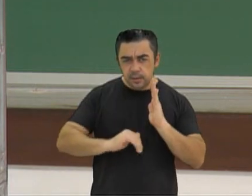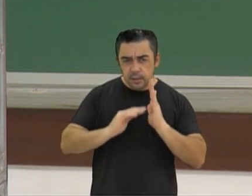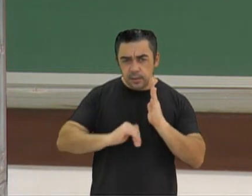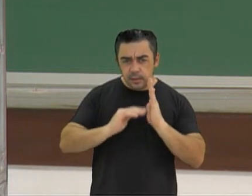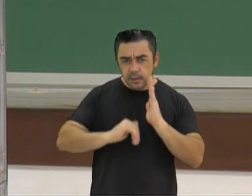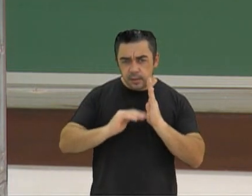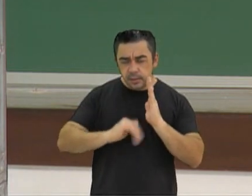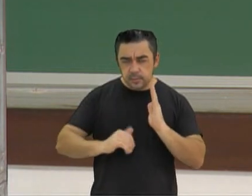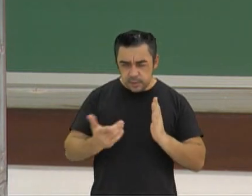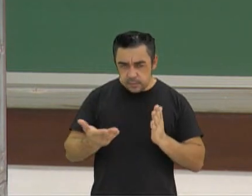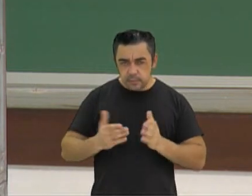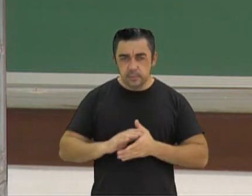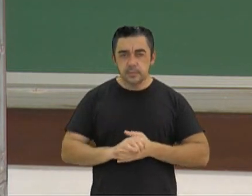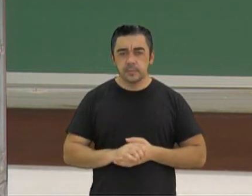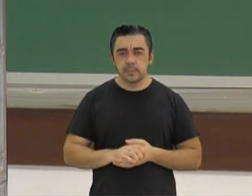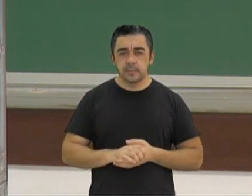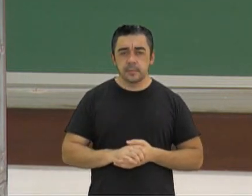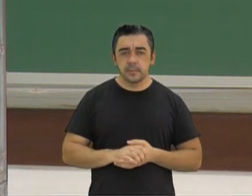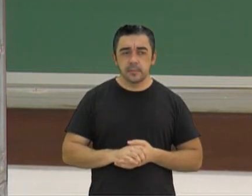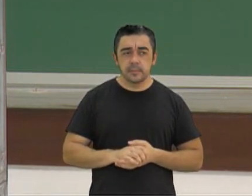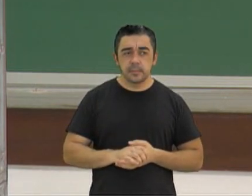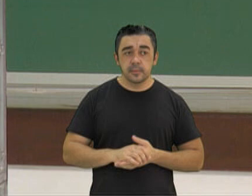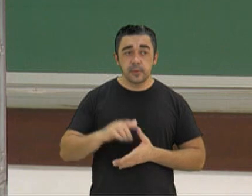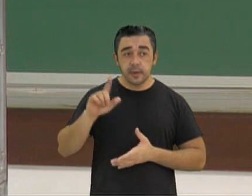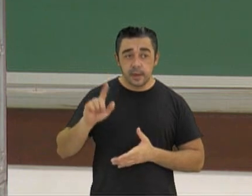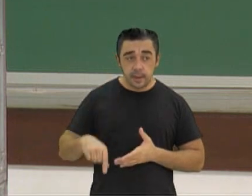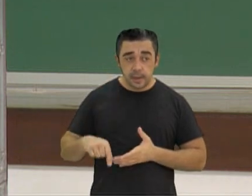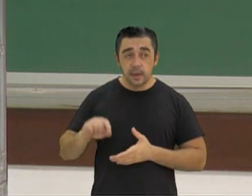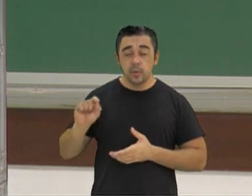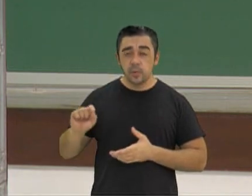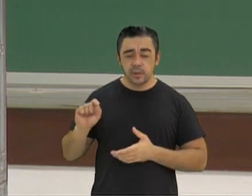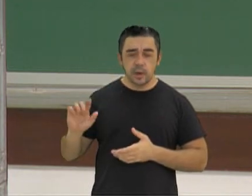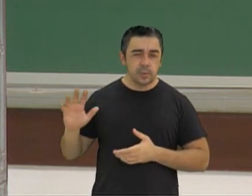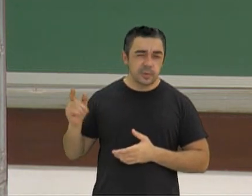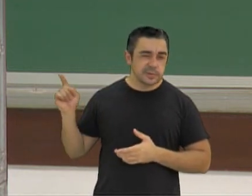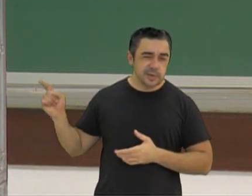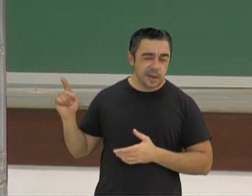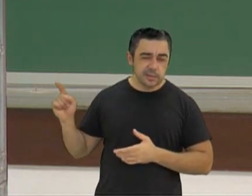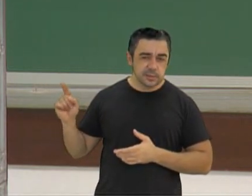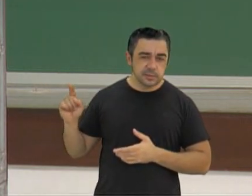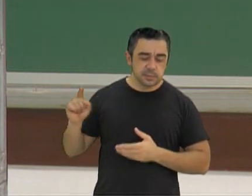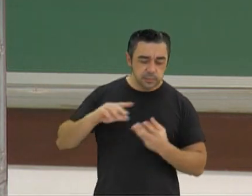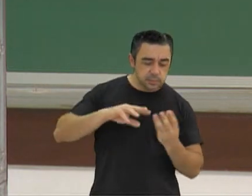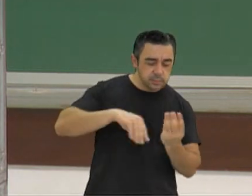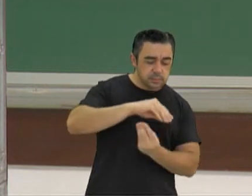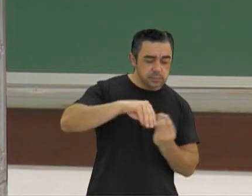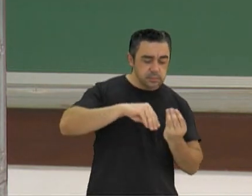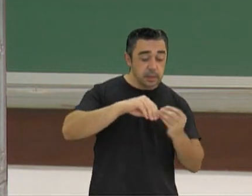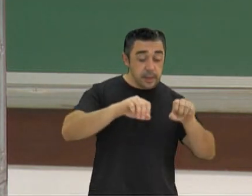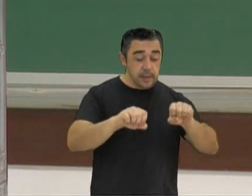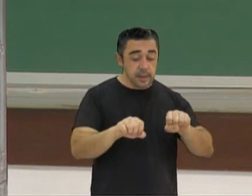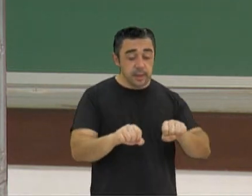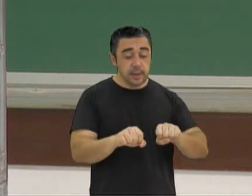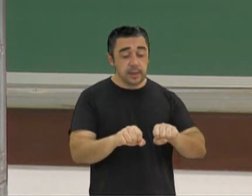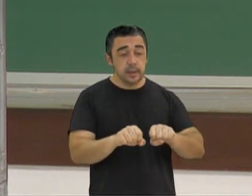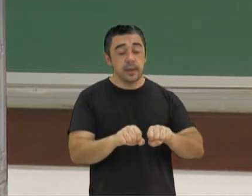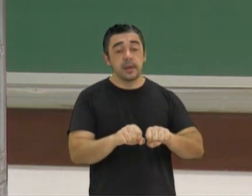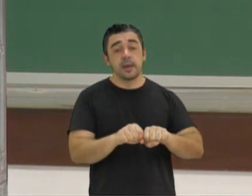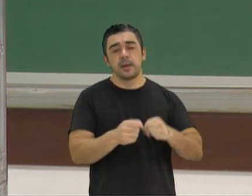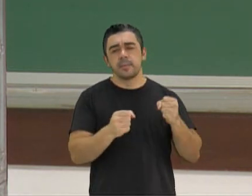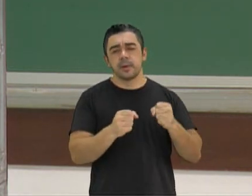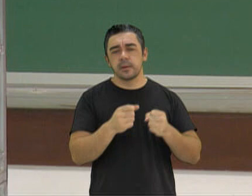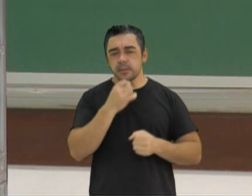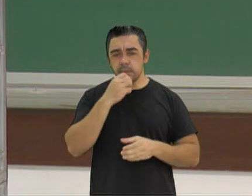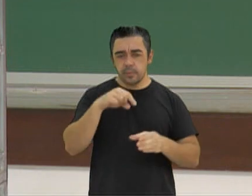pego a minha aguinha aqui? São reações, então, que ocorrem a quebra, certo? A quebra de